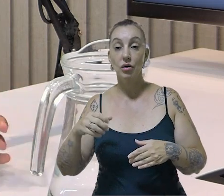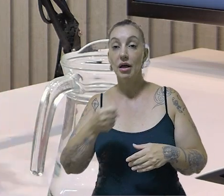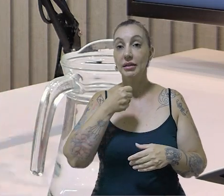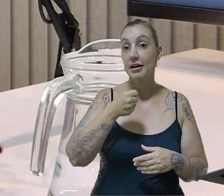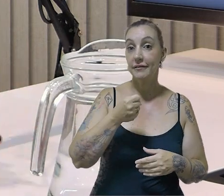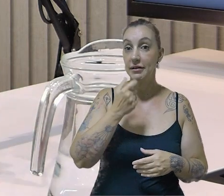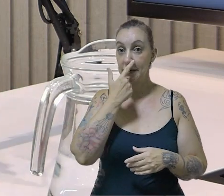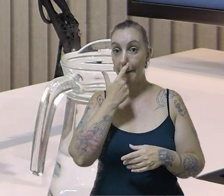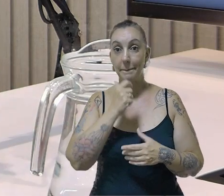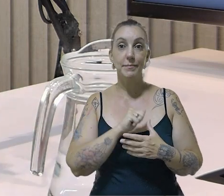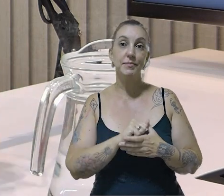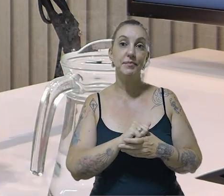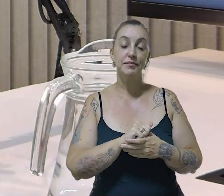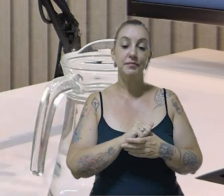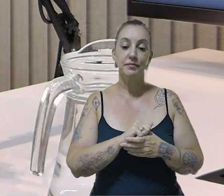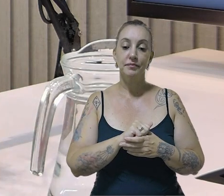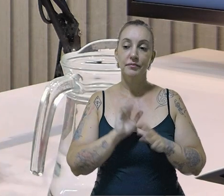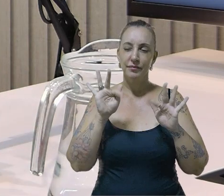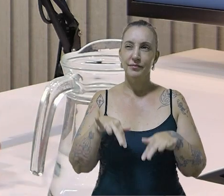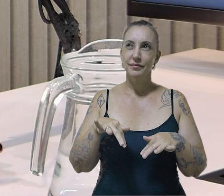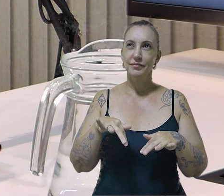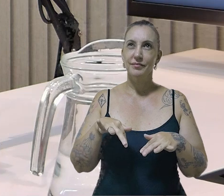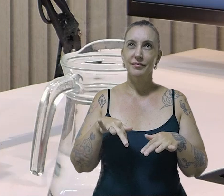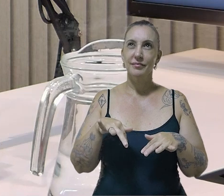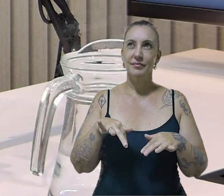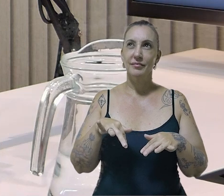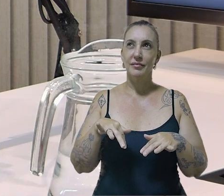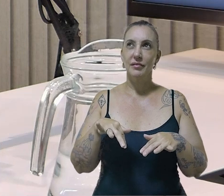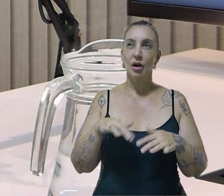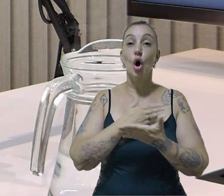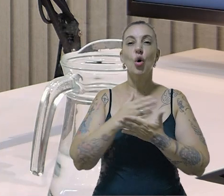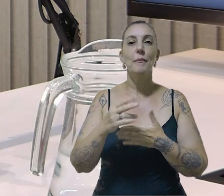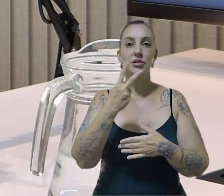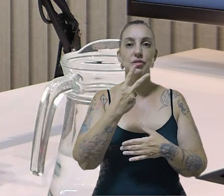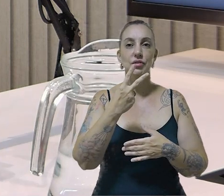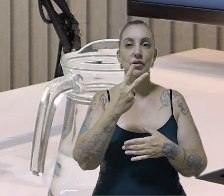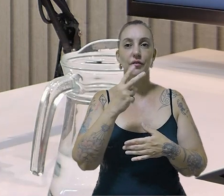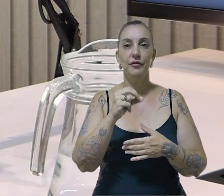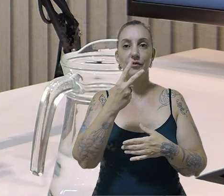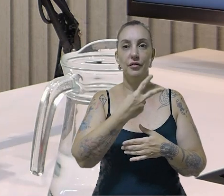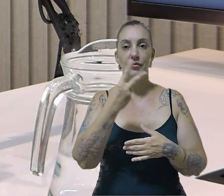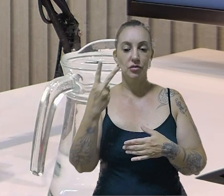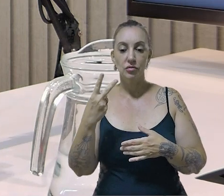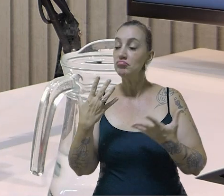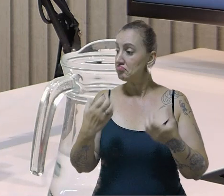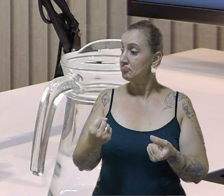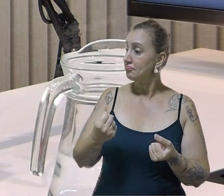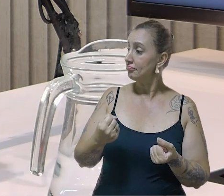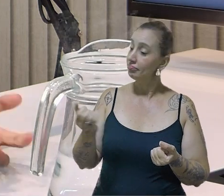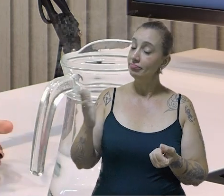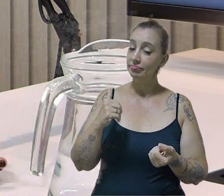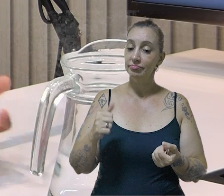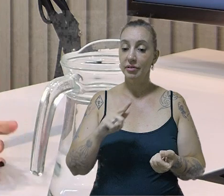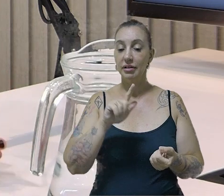entrevistas eh foi ali bem no finalzinho ou no começo de 2022 é eu comecei a topar e falei assim ah vamos aí